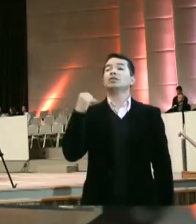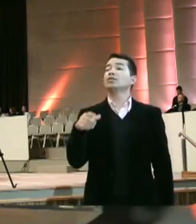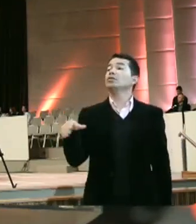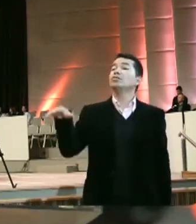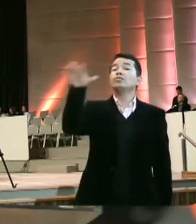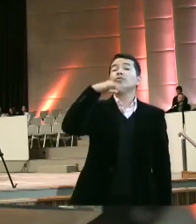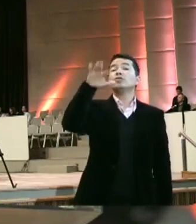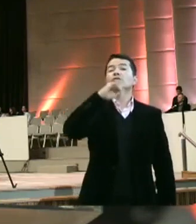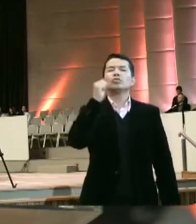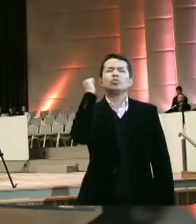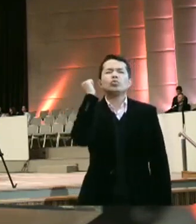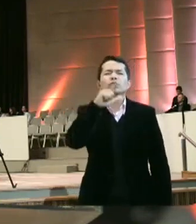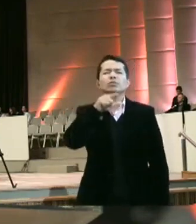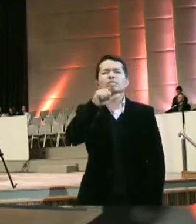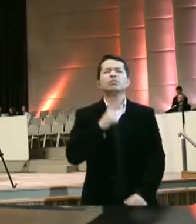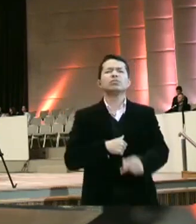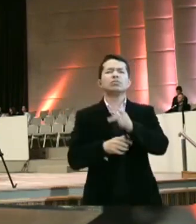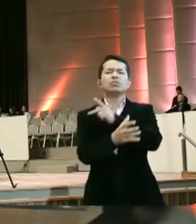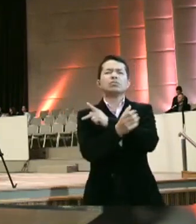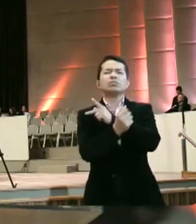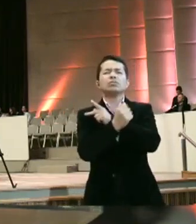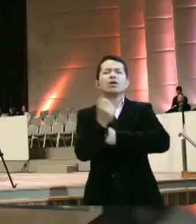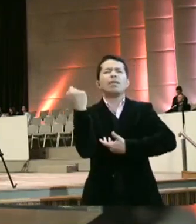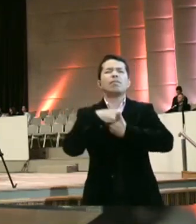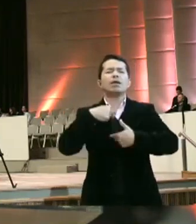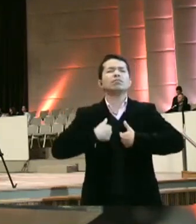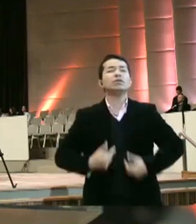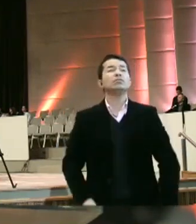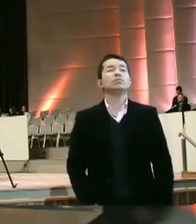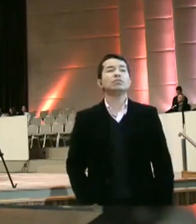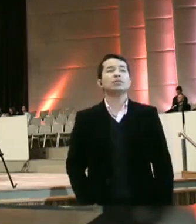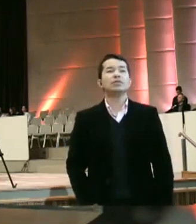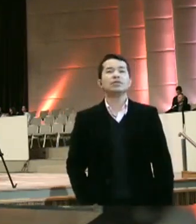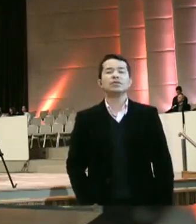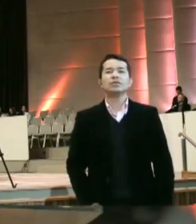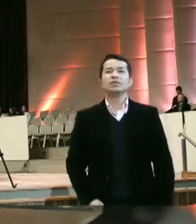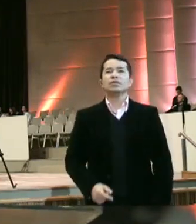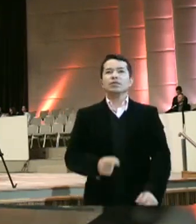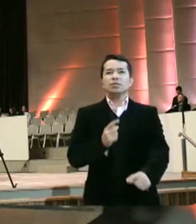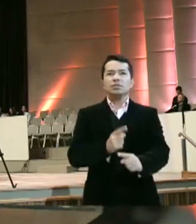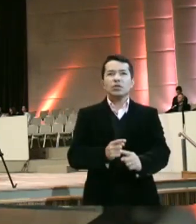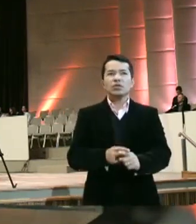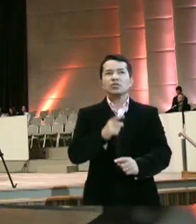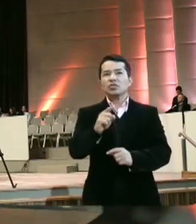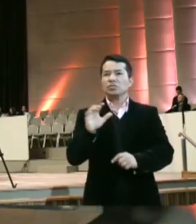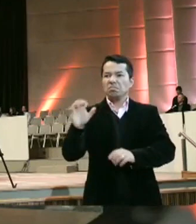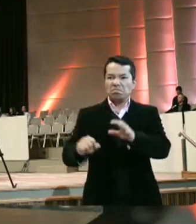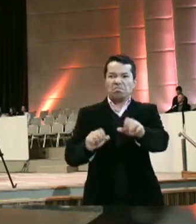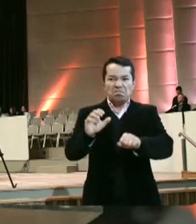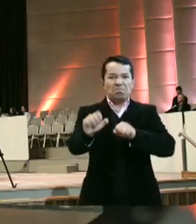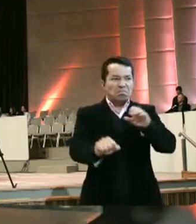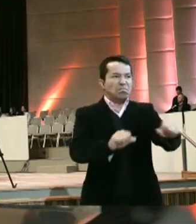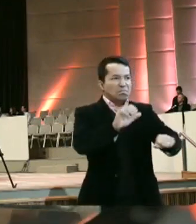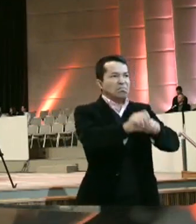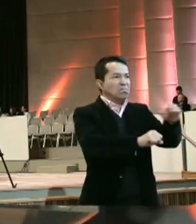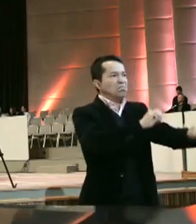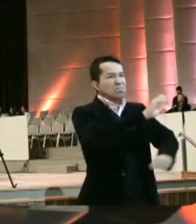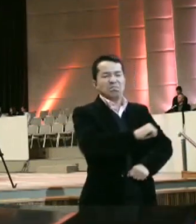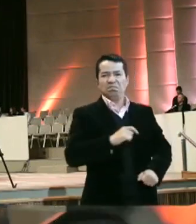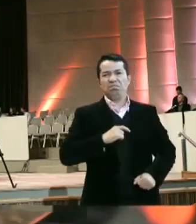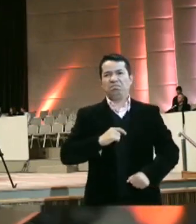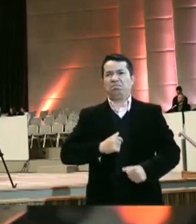você consegue pagar para mim dos impostos daqui? Quanto você acredita que